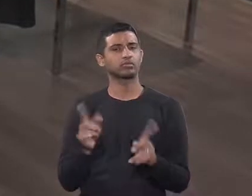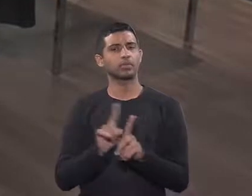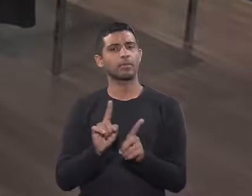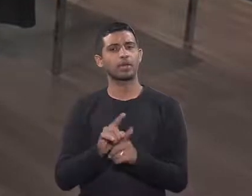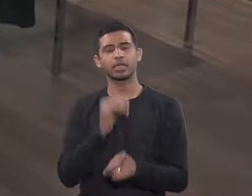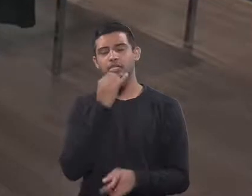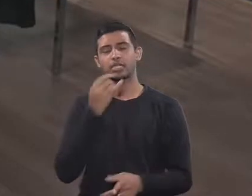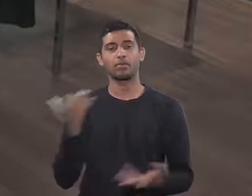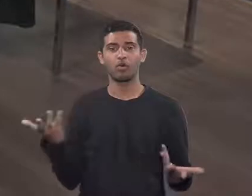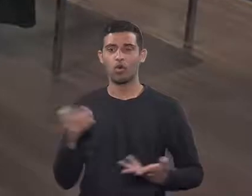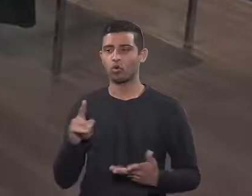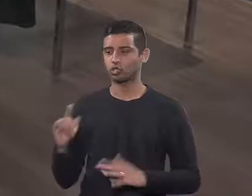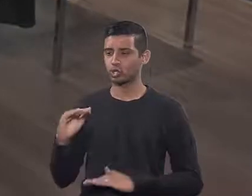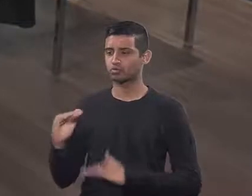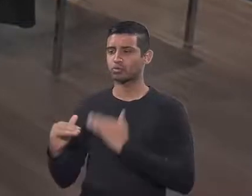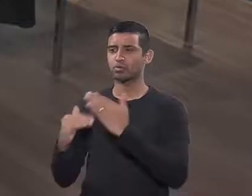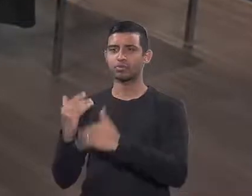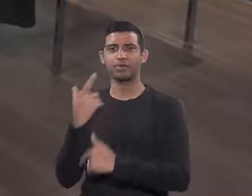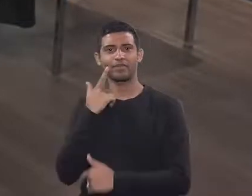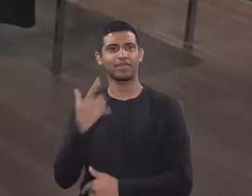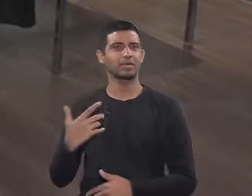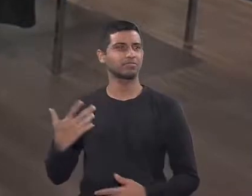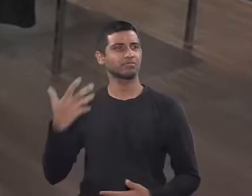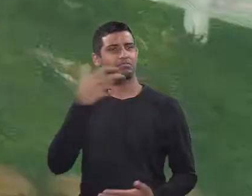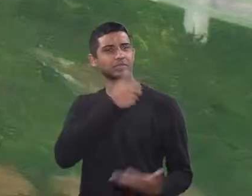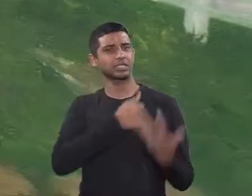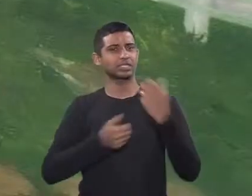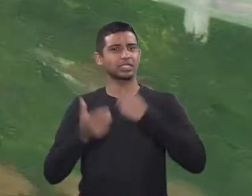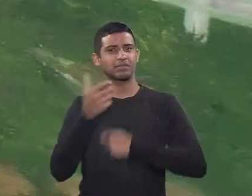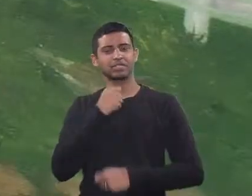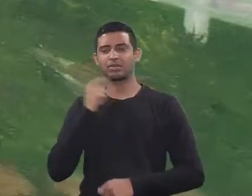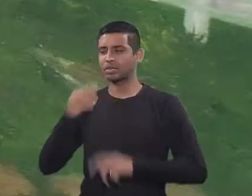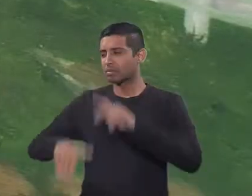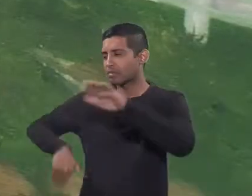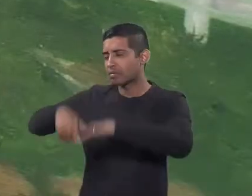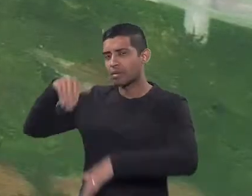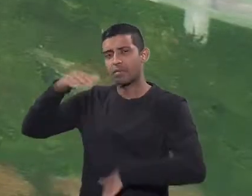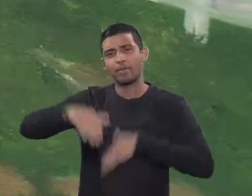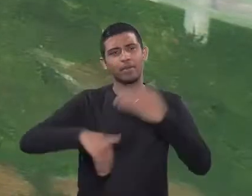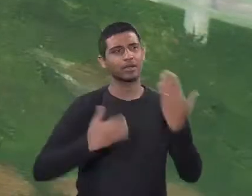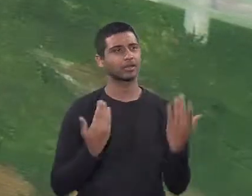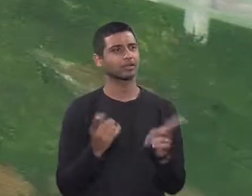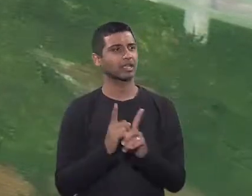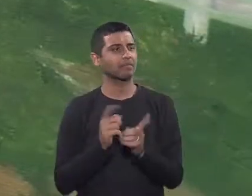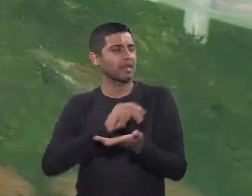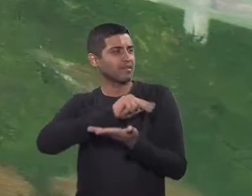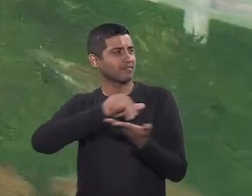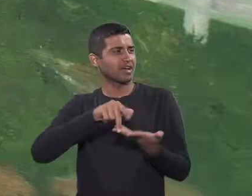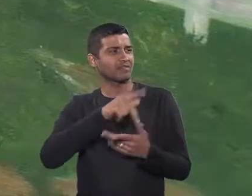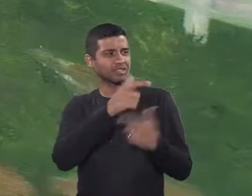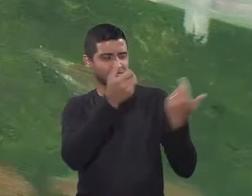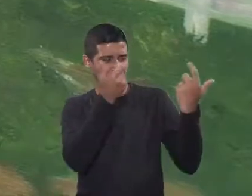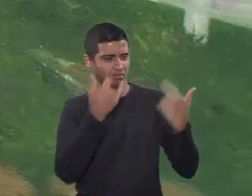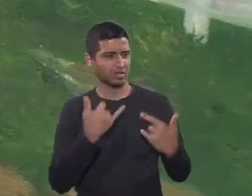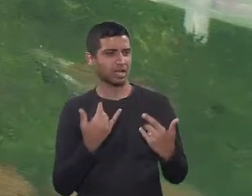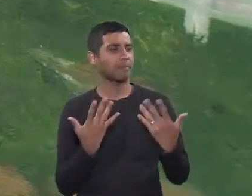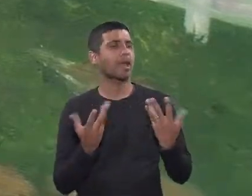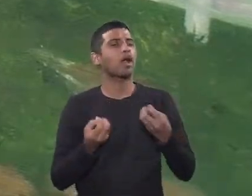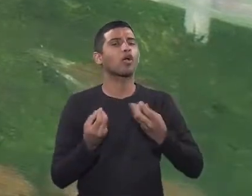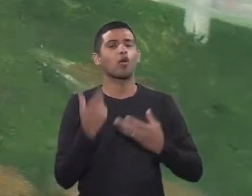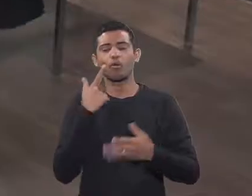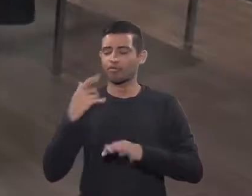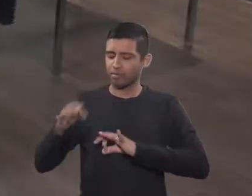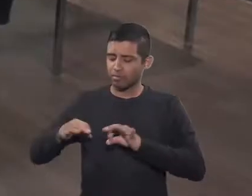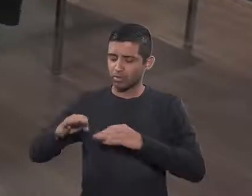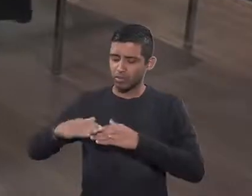ser a pessoa que ele é hoje, um campeão em natação e tantas outras coisas, atividades que você vai contar para a gente. Mas como é que foi esse